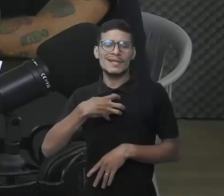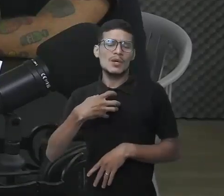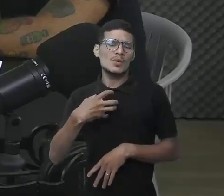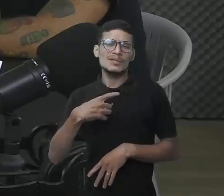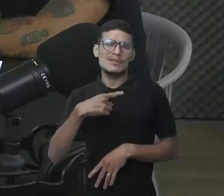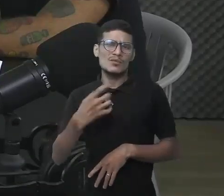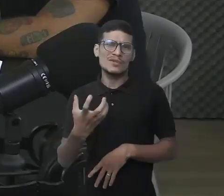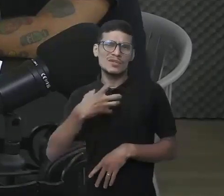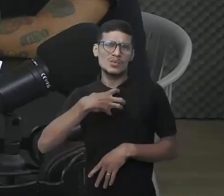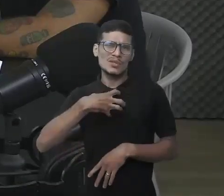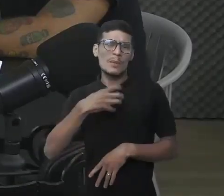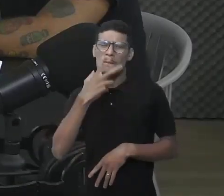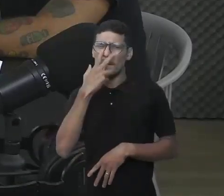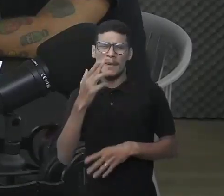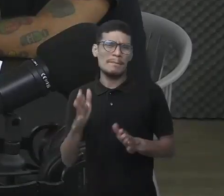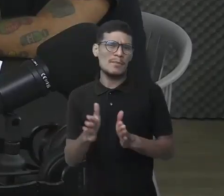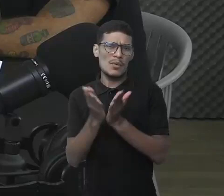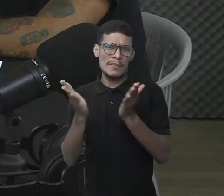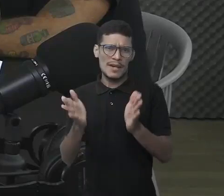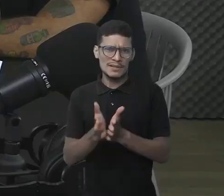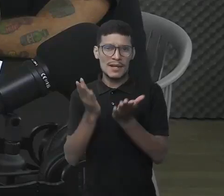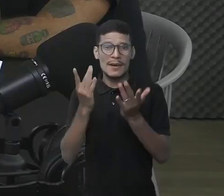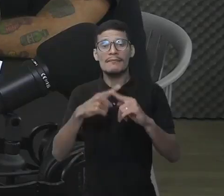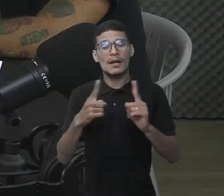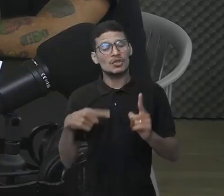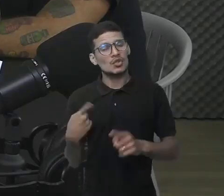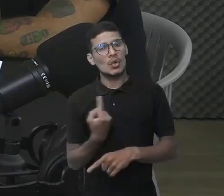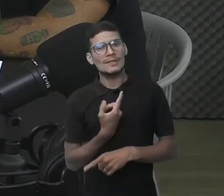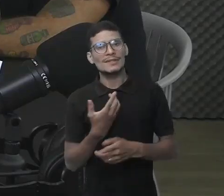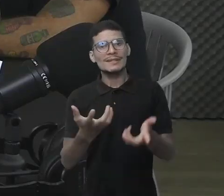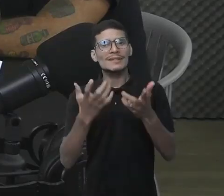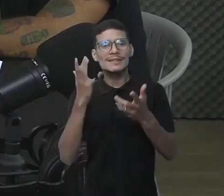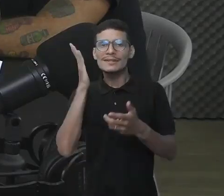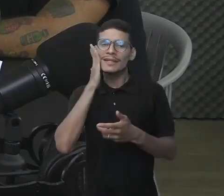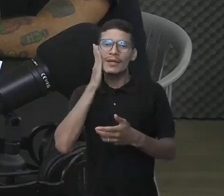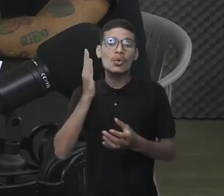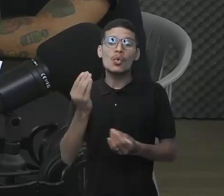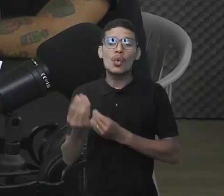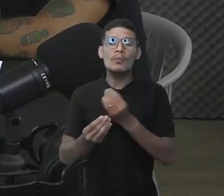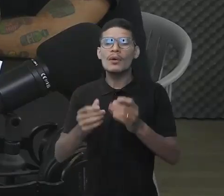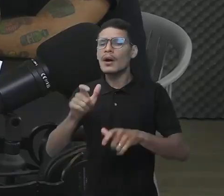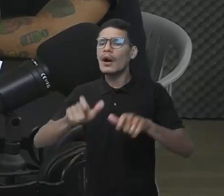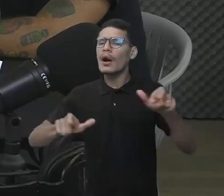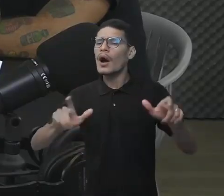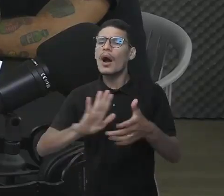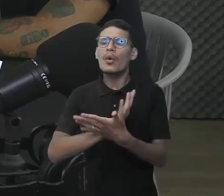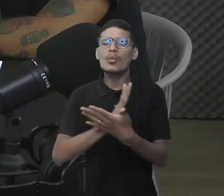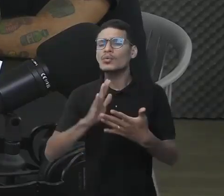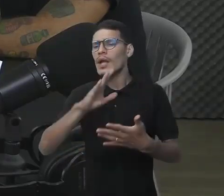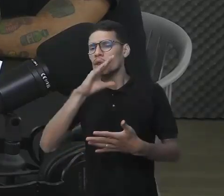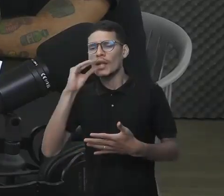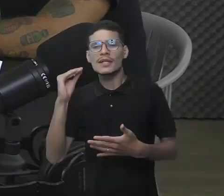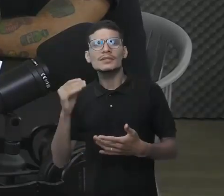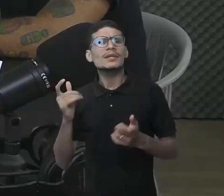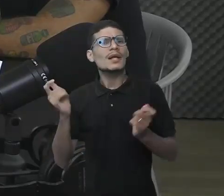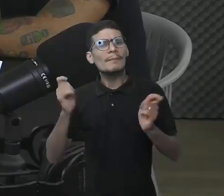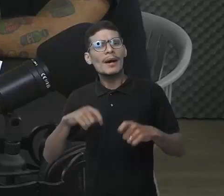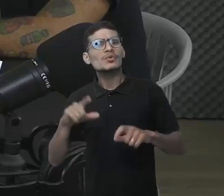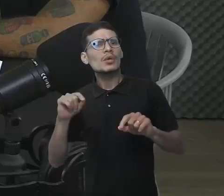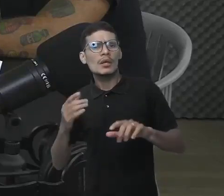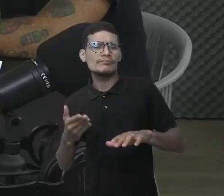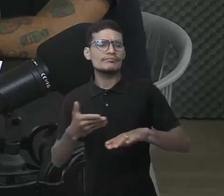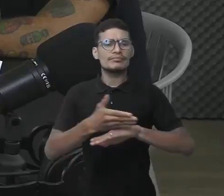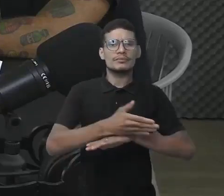de pobreza, né. Mas a gente queria entender como é que alguns desses adolescentes se envolviam com a situação da